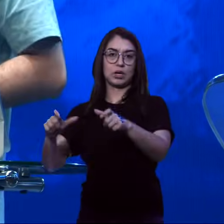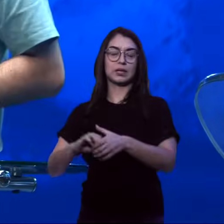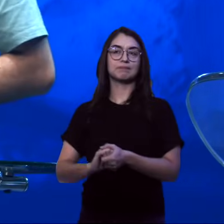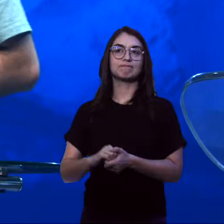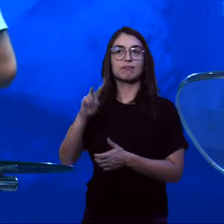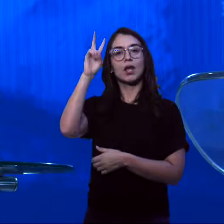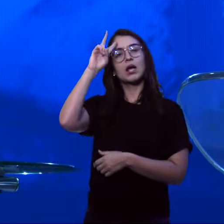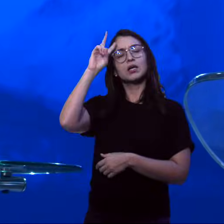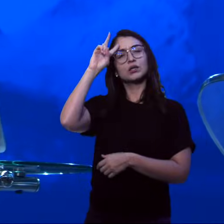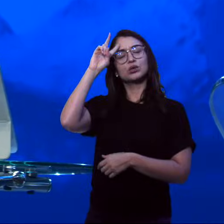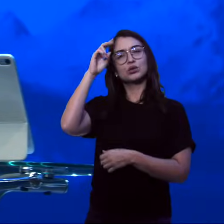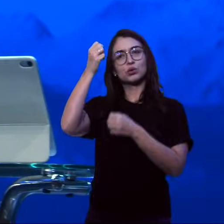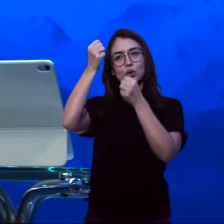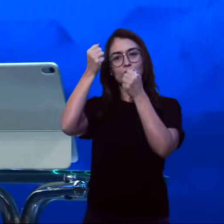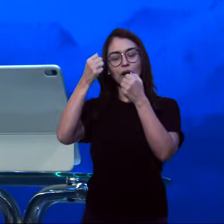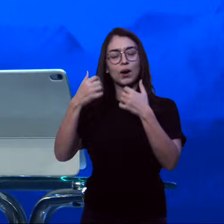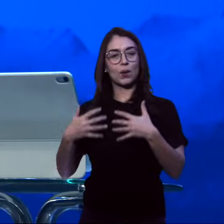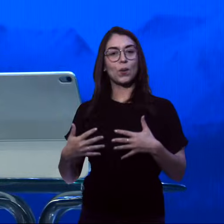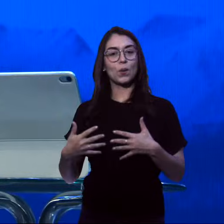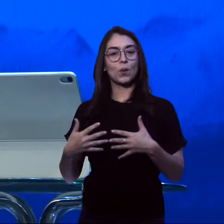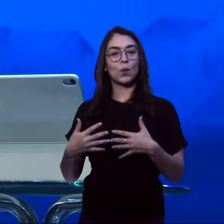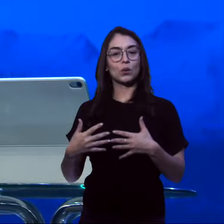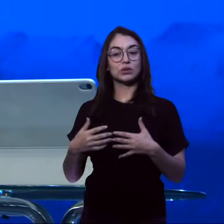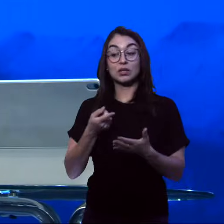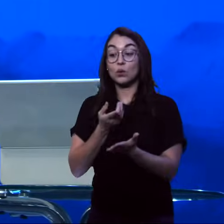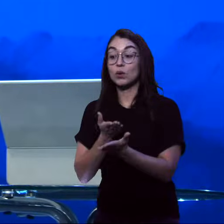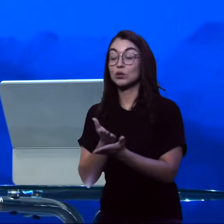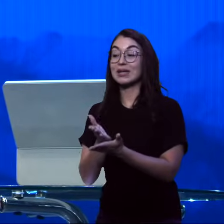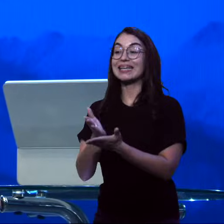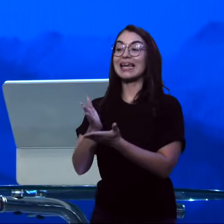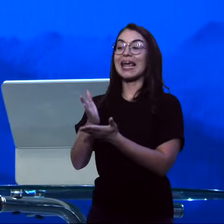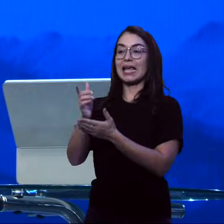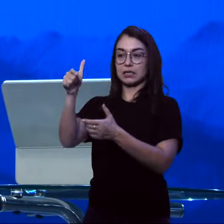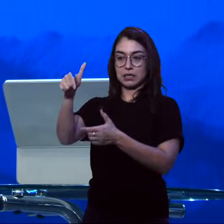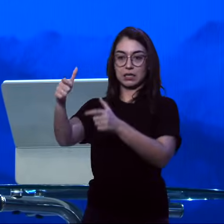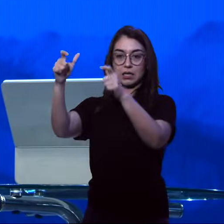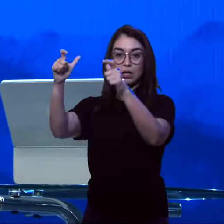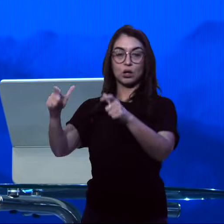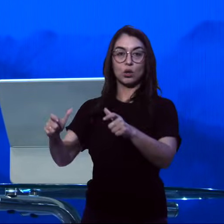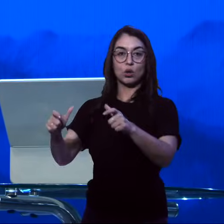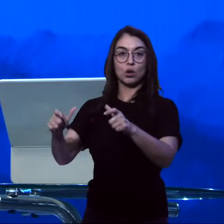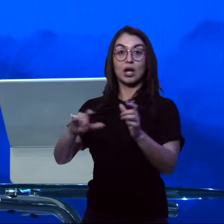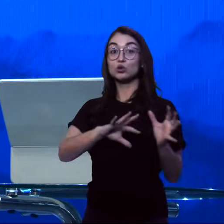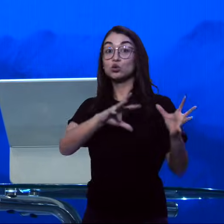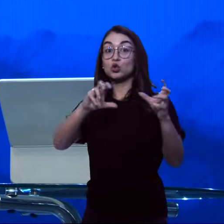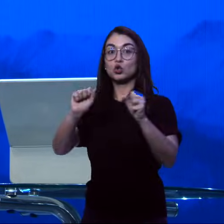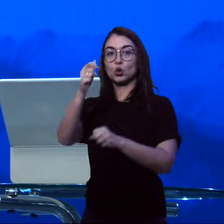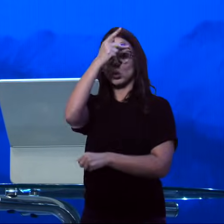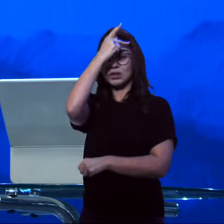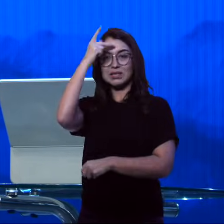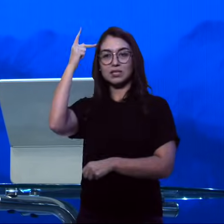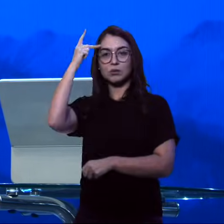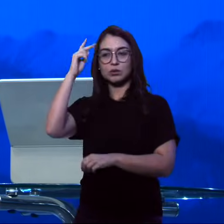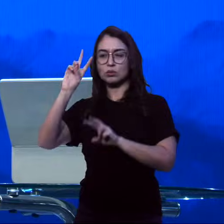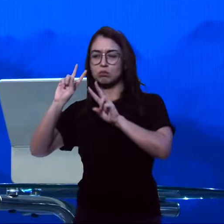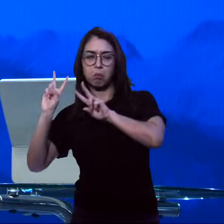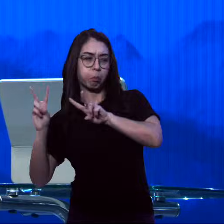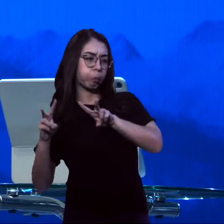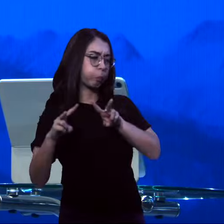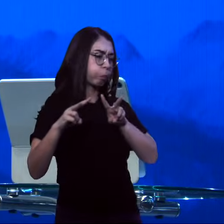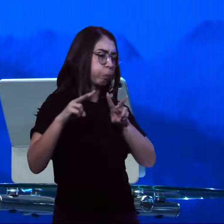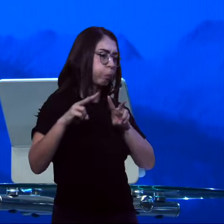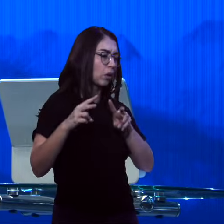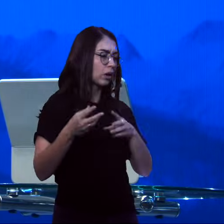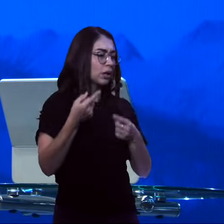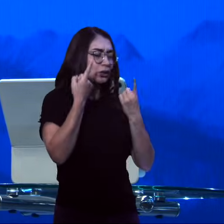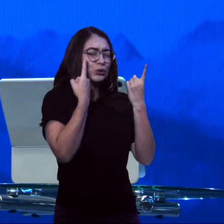história conta que quando ele entra na fábrica, sem ele falar nada, as pessoas da fábrica começaram a olhar para ele e